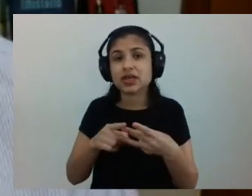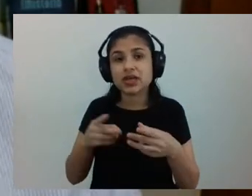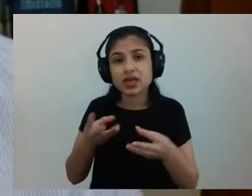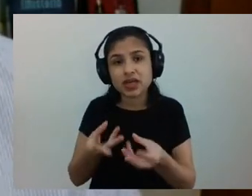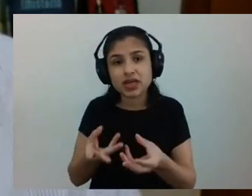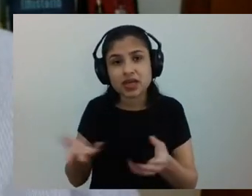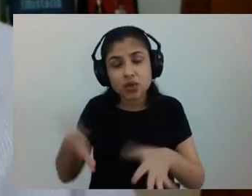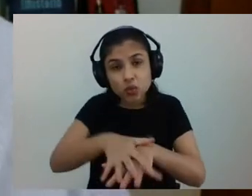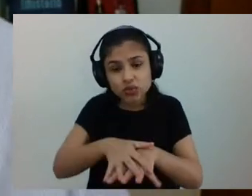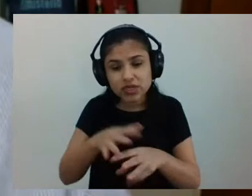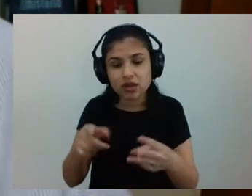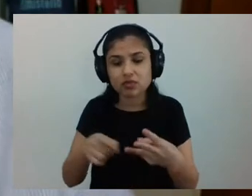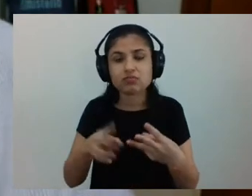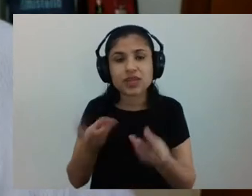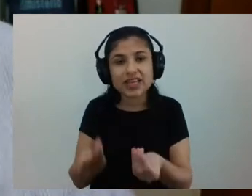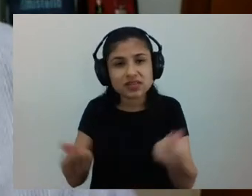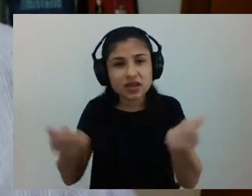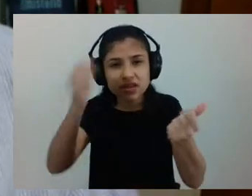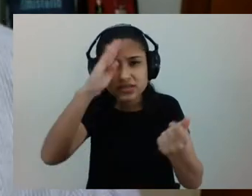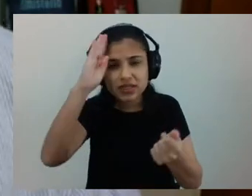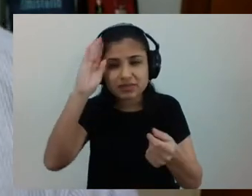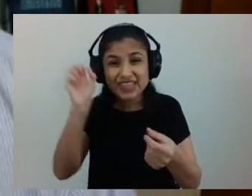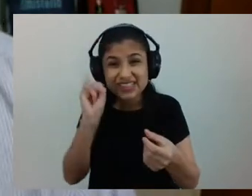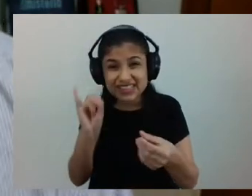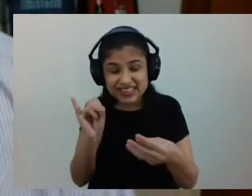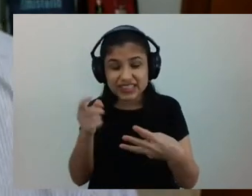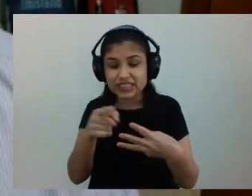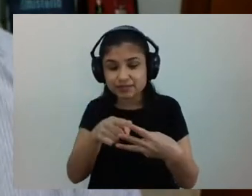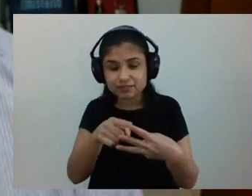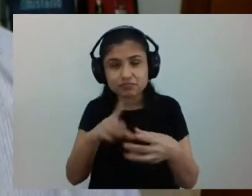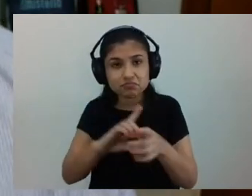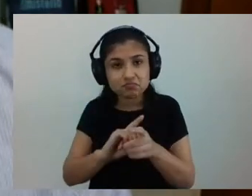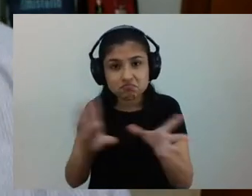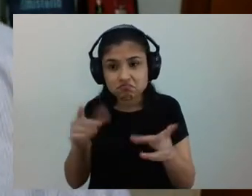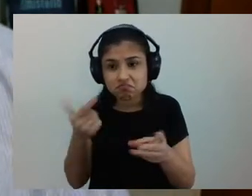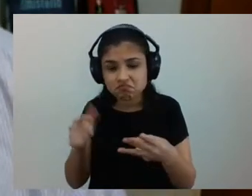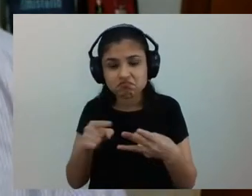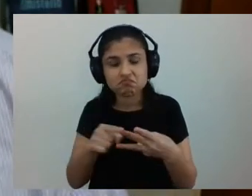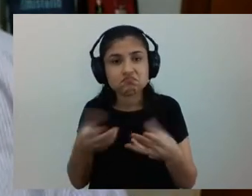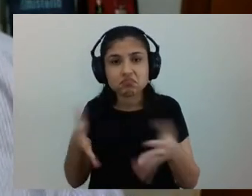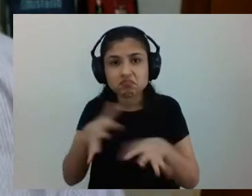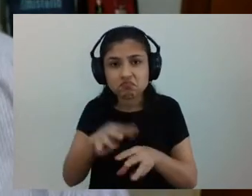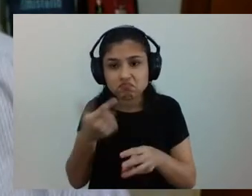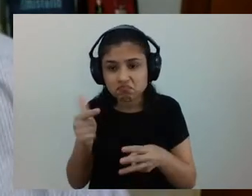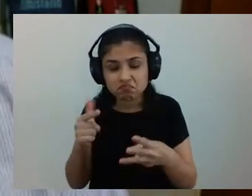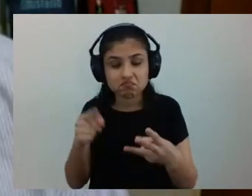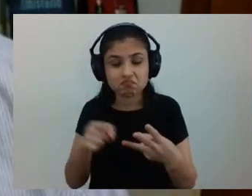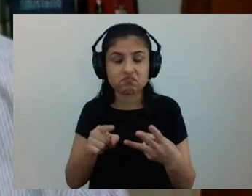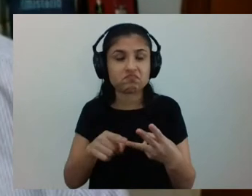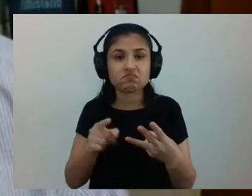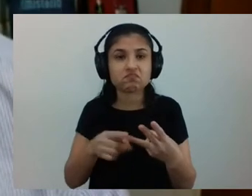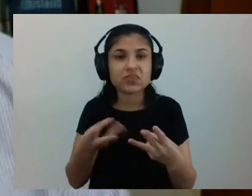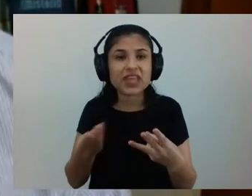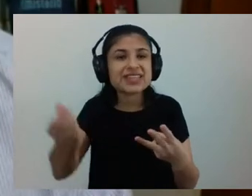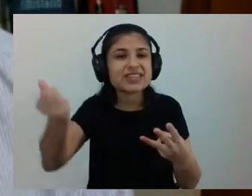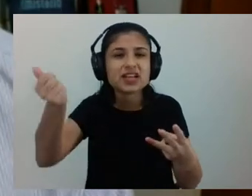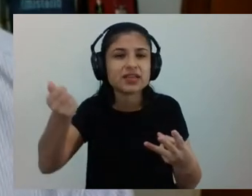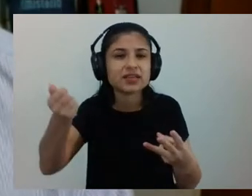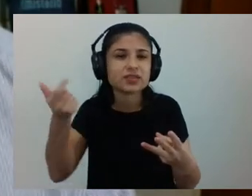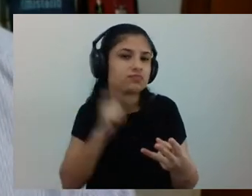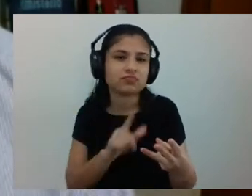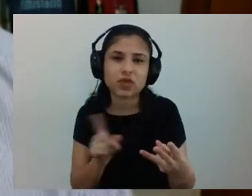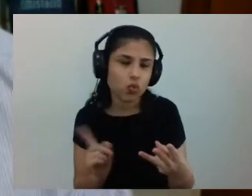pois sem a democracia, sem a inclusão, a gente não atinge a verdadeira excelência acadêmica.